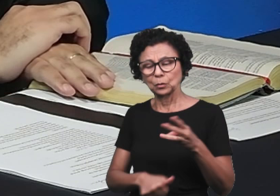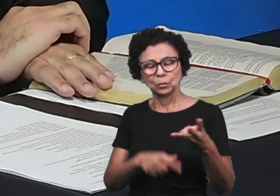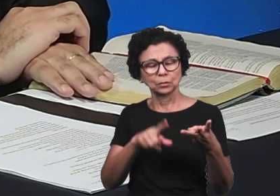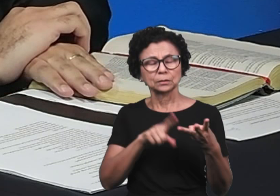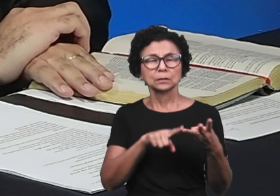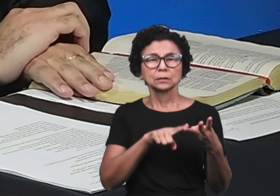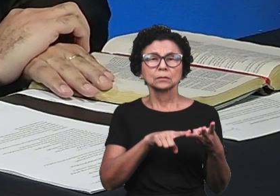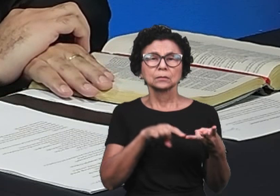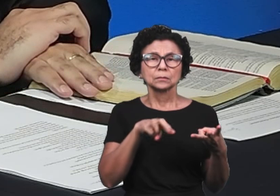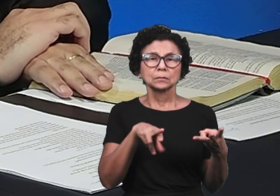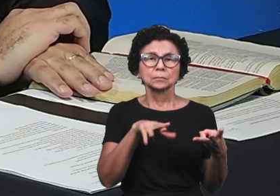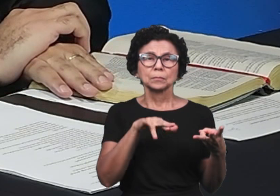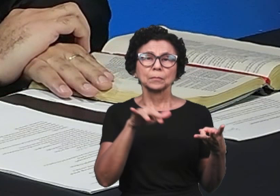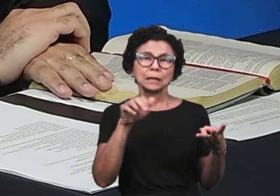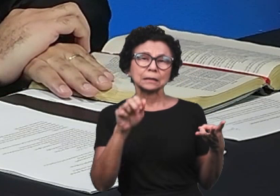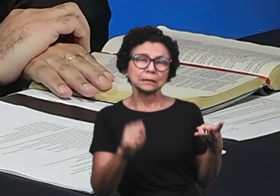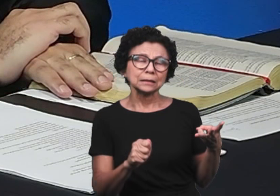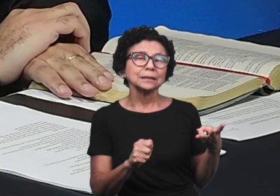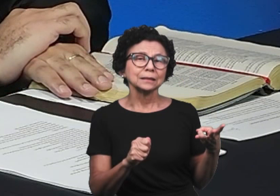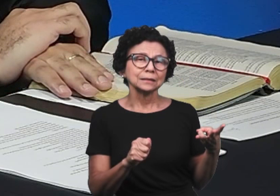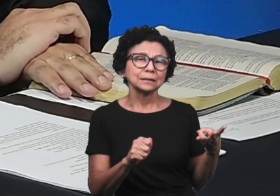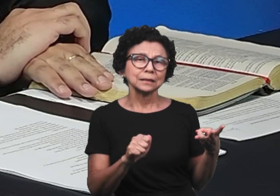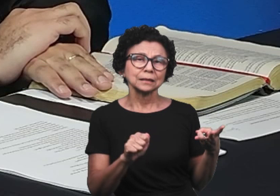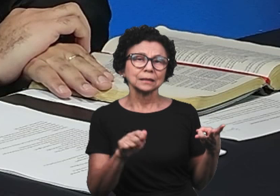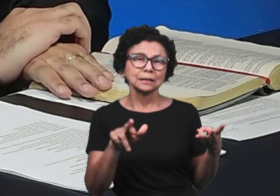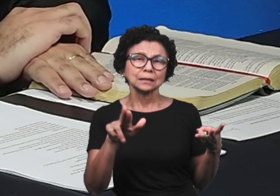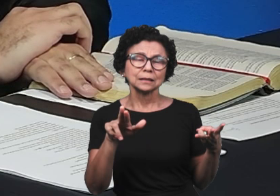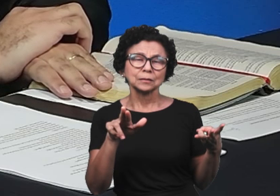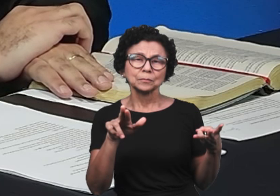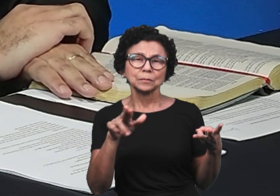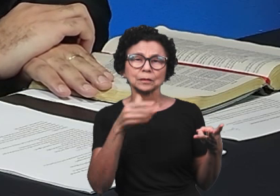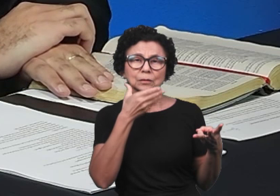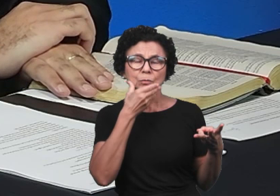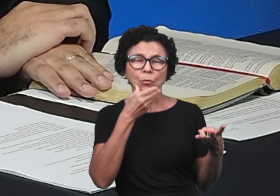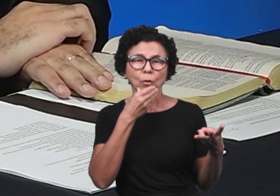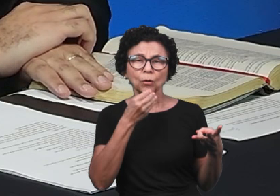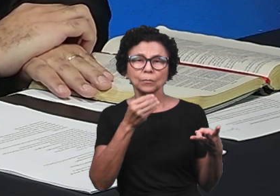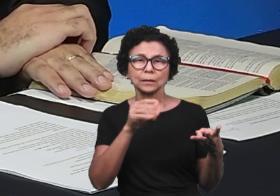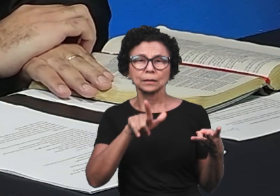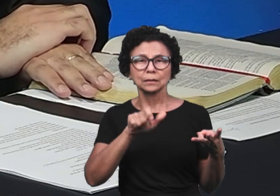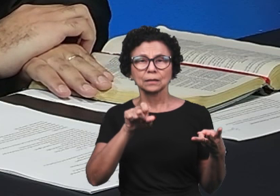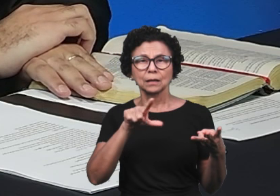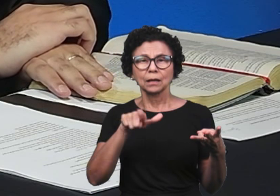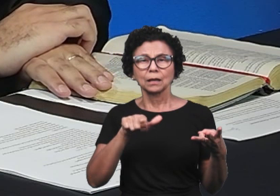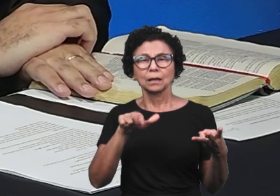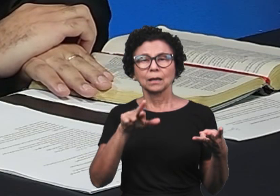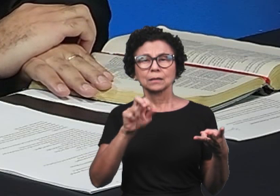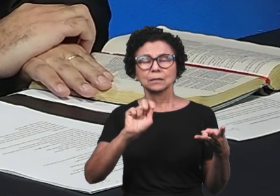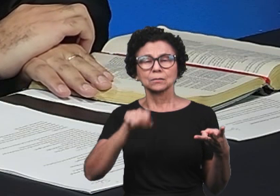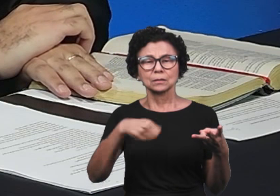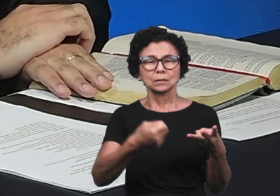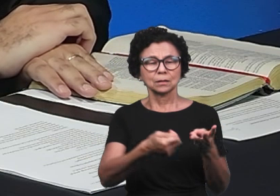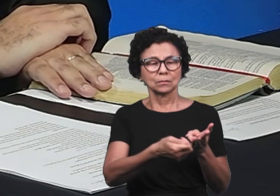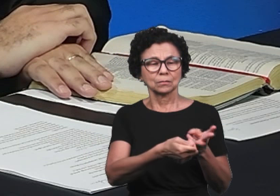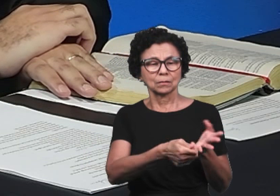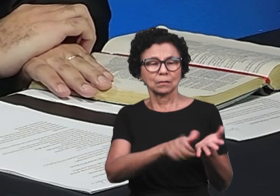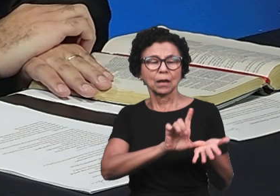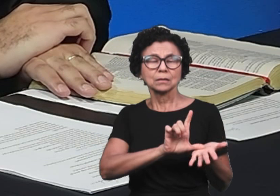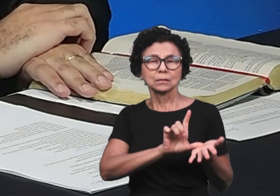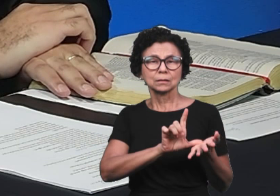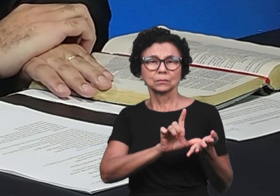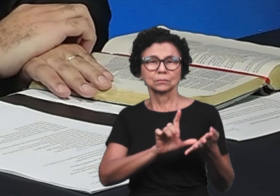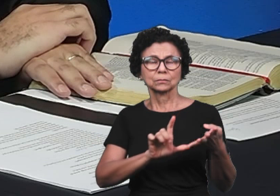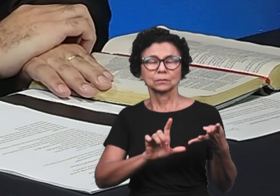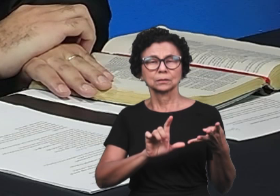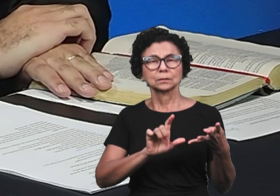ela é irmã de Lázaro, né? E a palavra ela deixa bem claro isso. O texto deixa claro que o fato